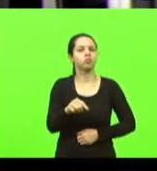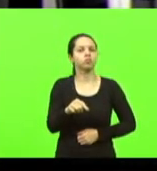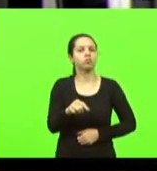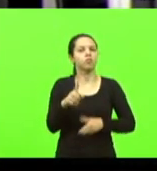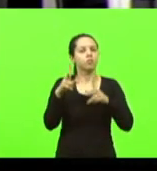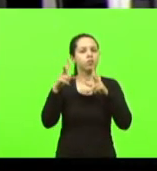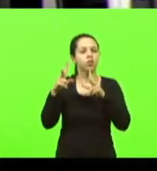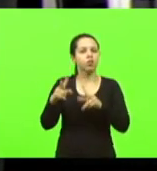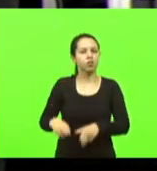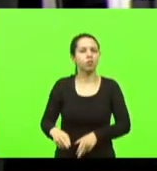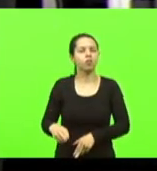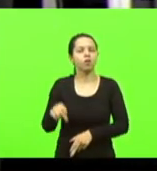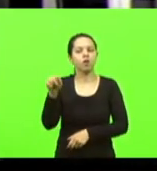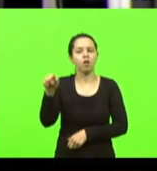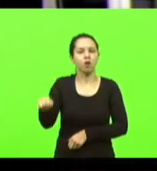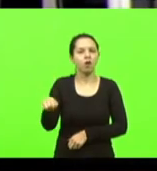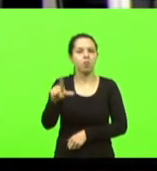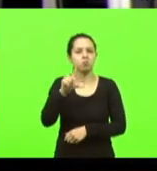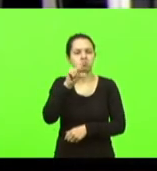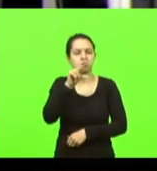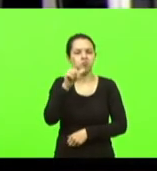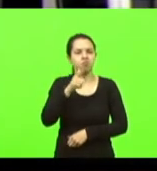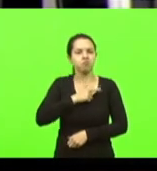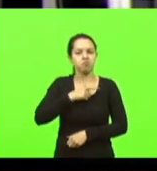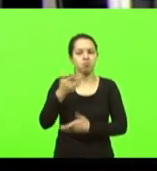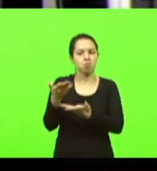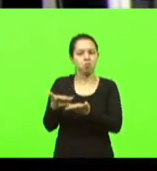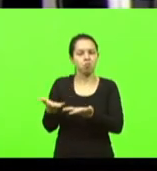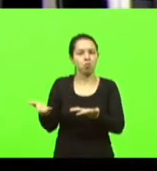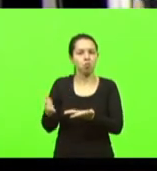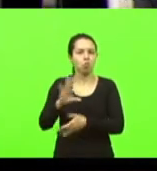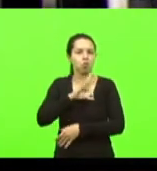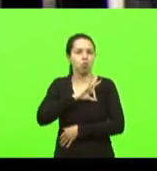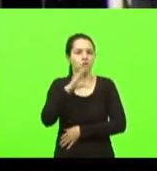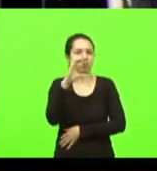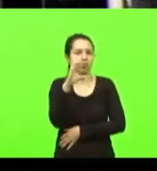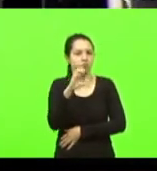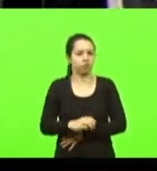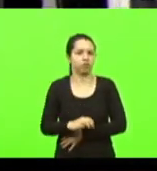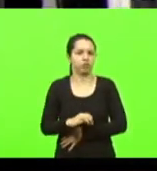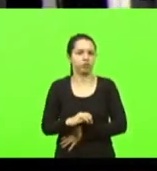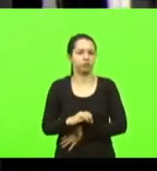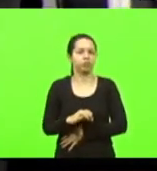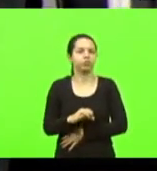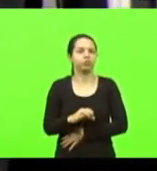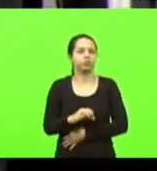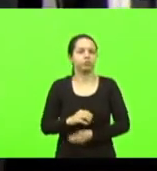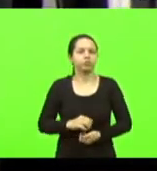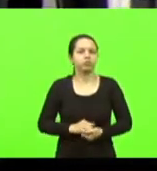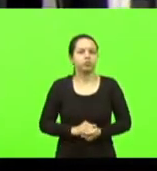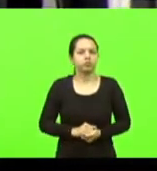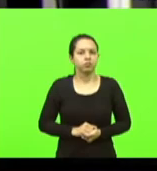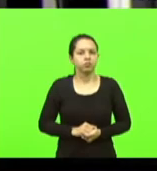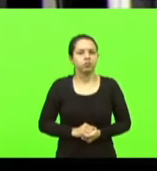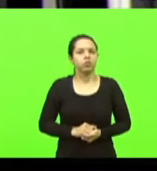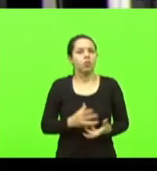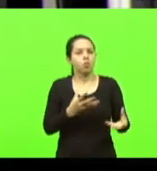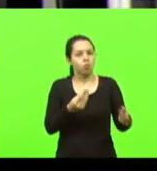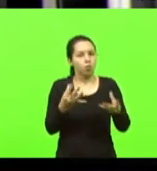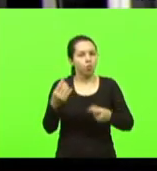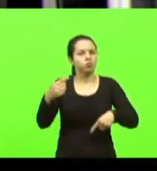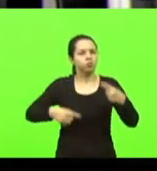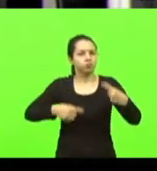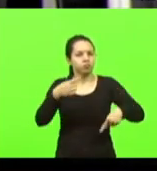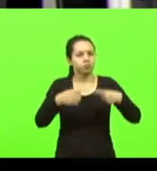a polícia civil Catarinense é tão várias discussões foram